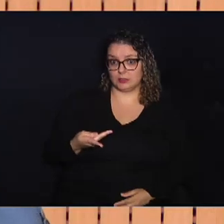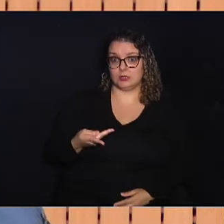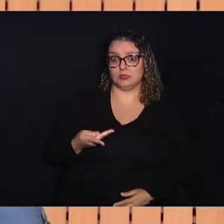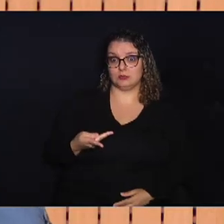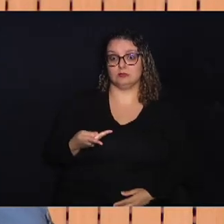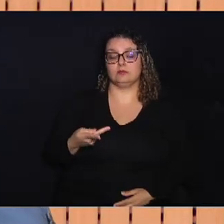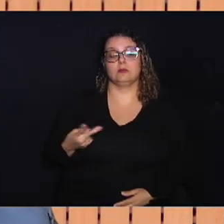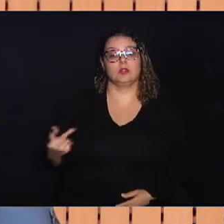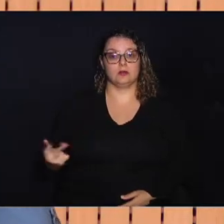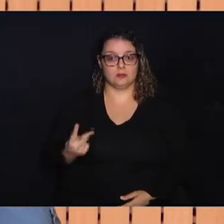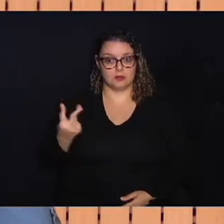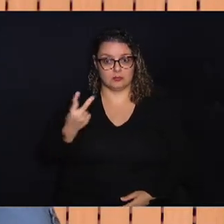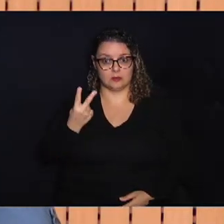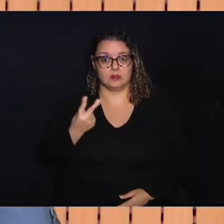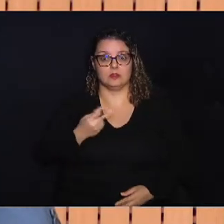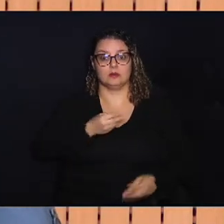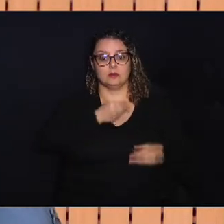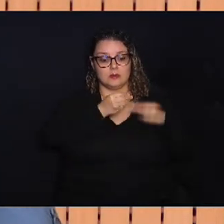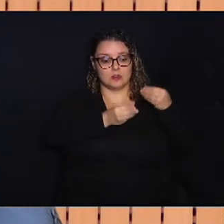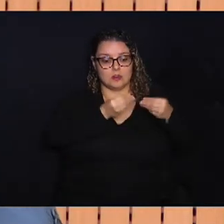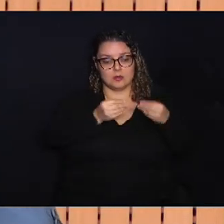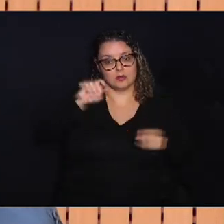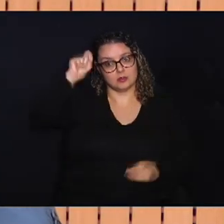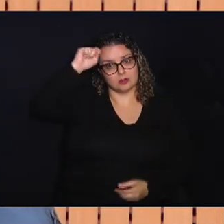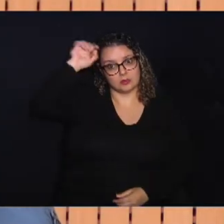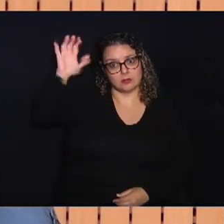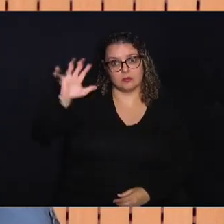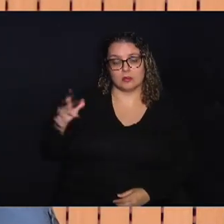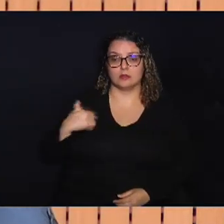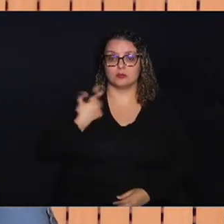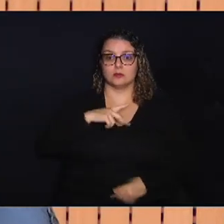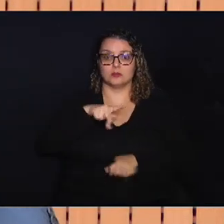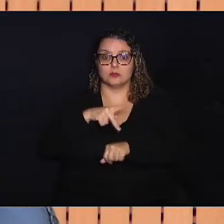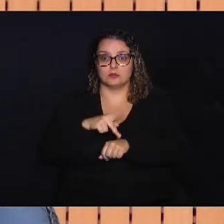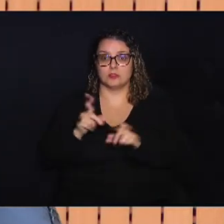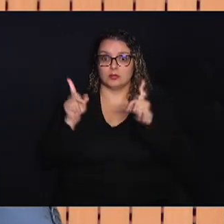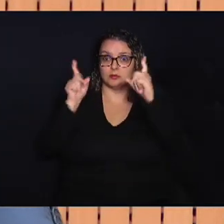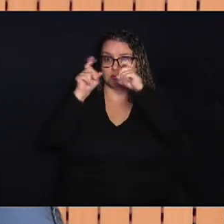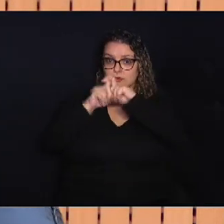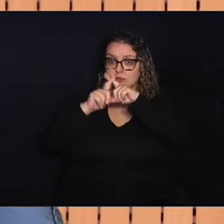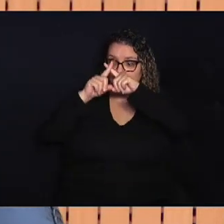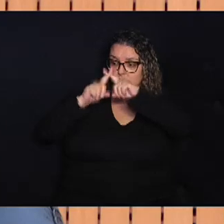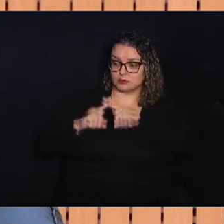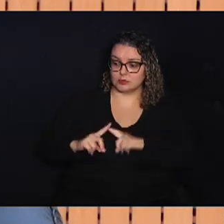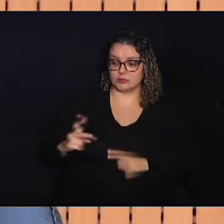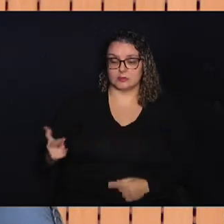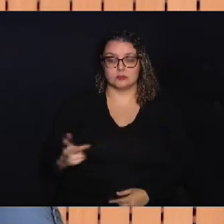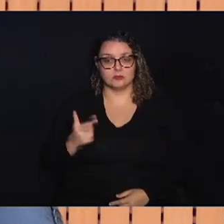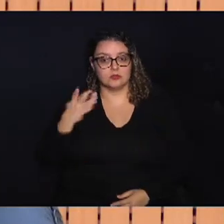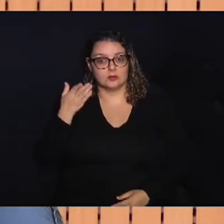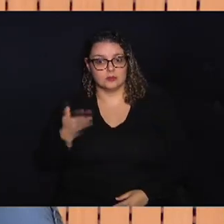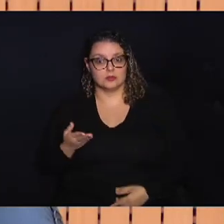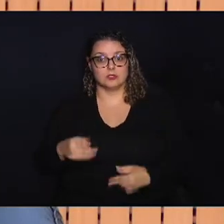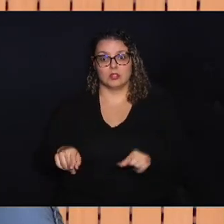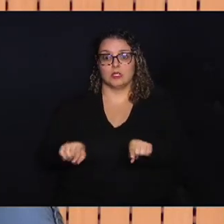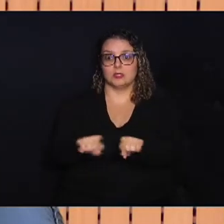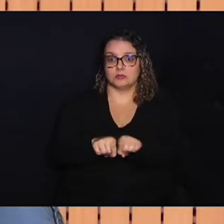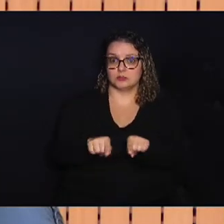né, a valorização da herança africana no nosso país, os desafios dessa valorização, e, além